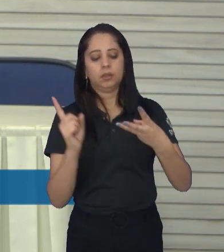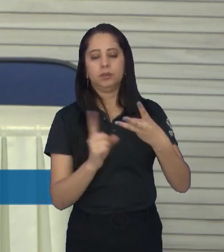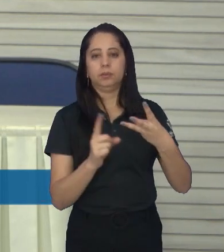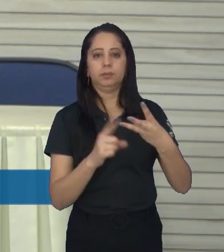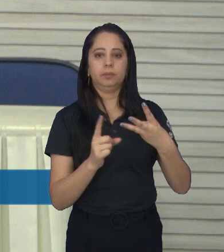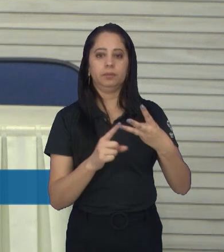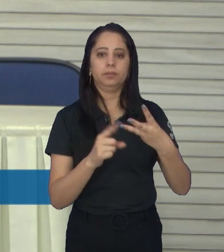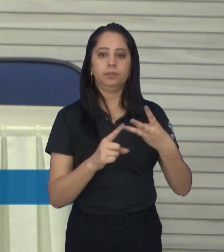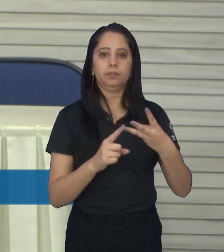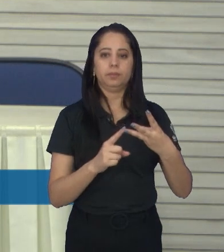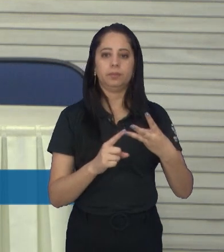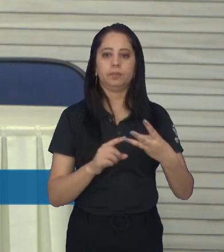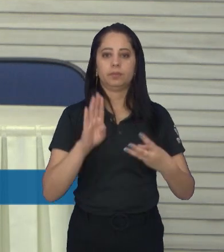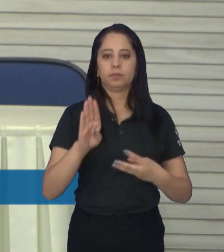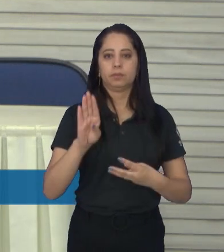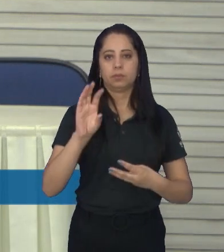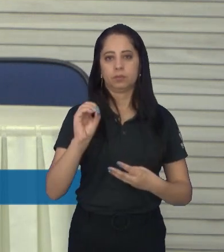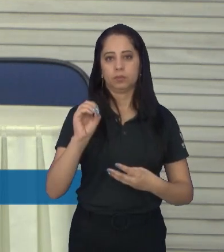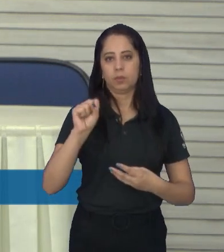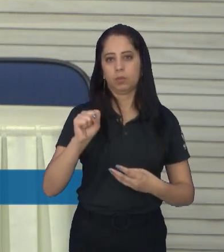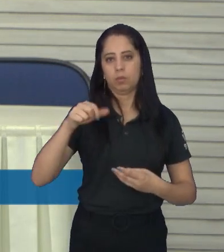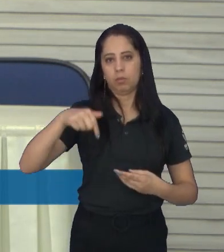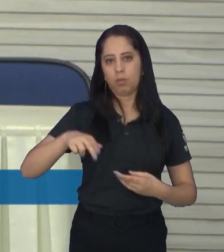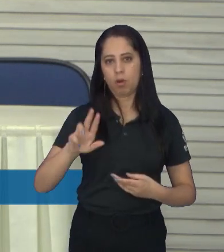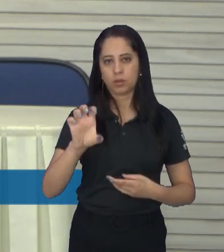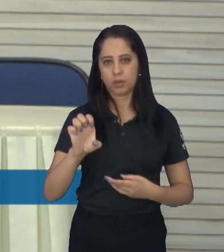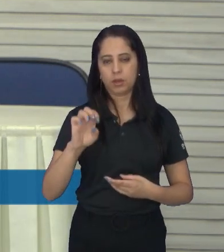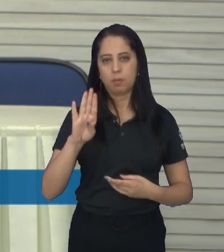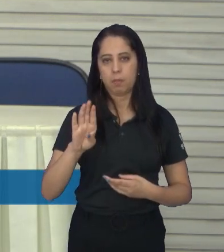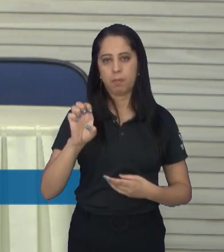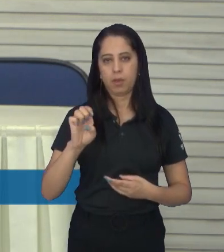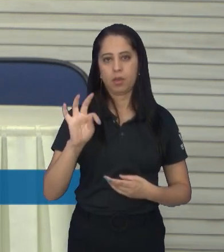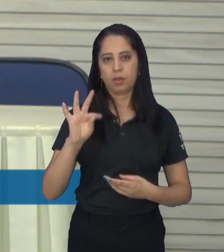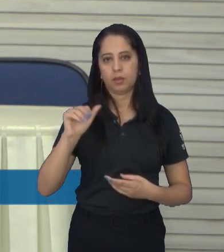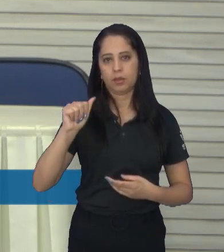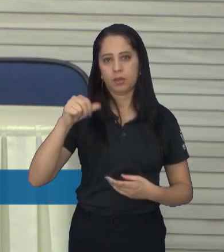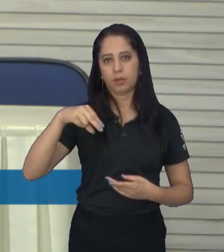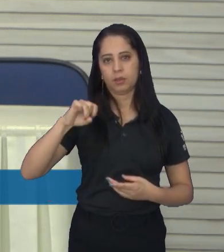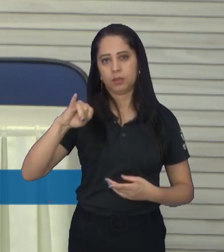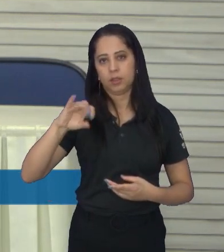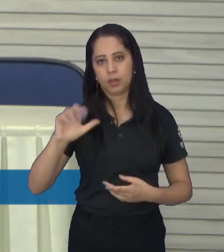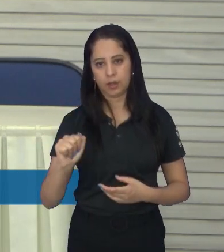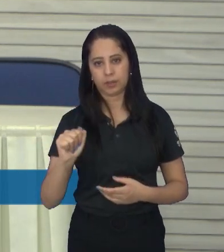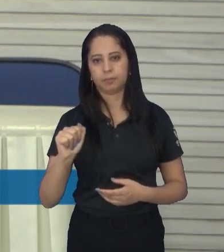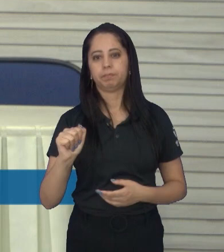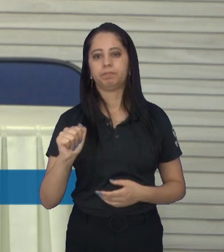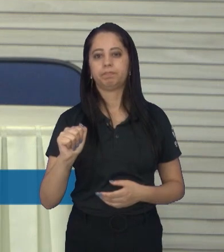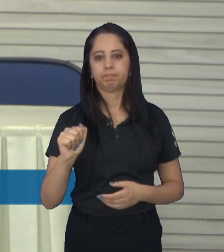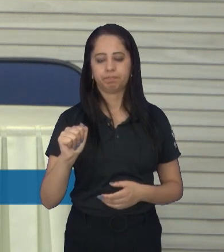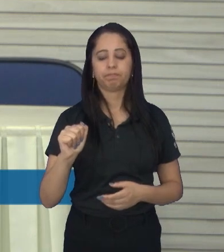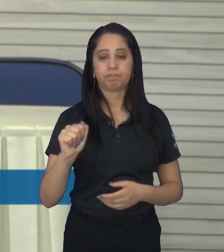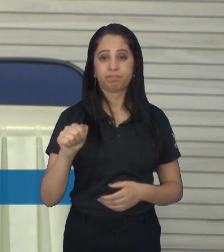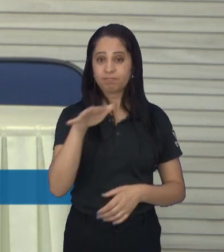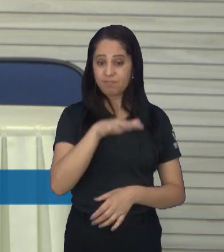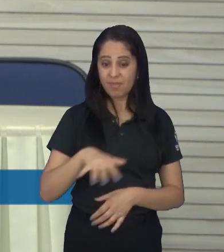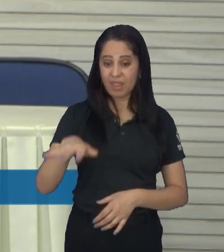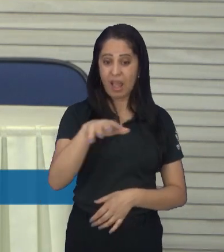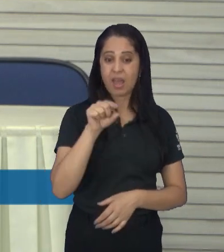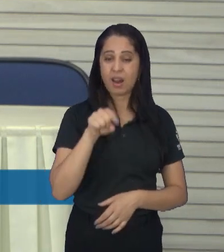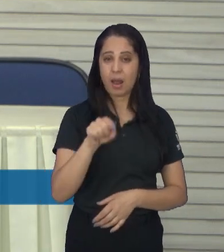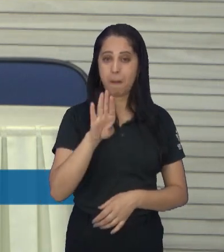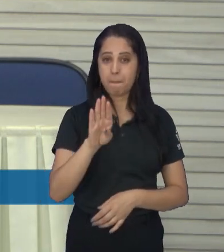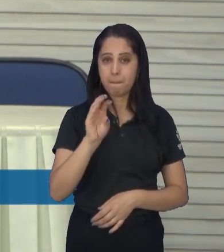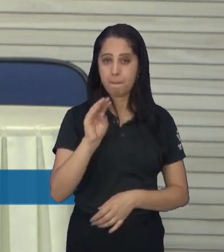ao Bosque Betânia eu gostaria de saber qual é o entendimento desse conjunto de propostas para aquele Bosque